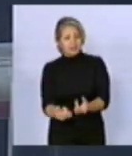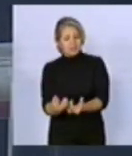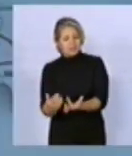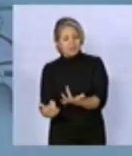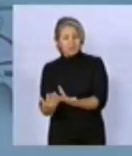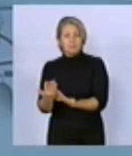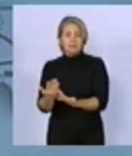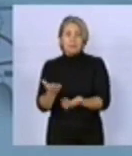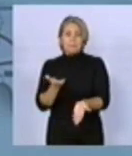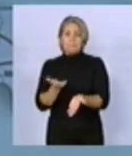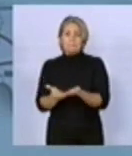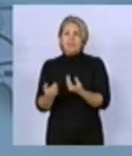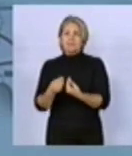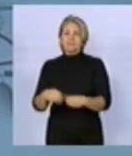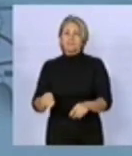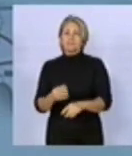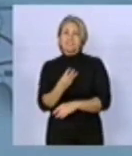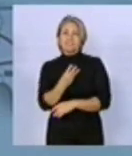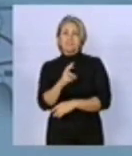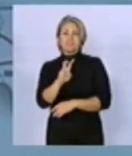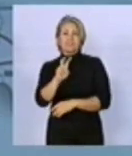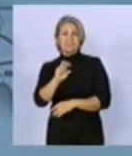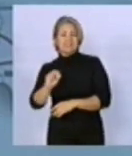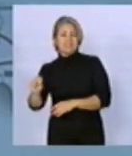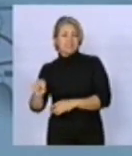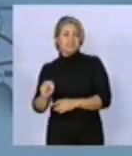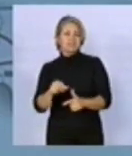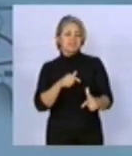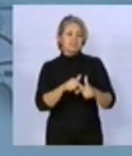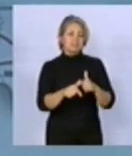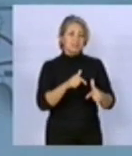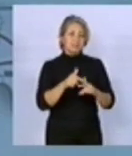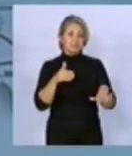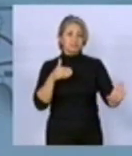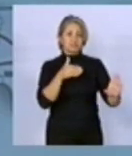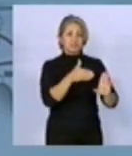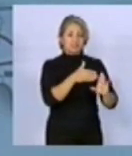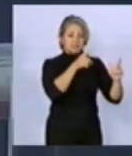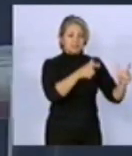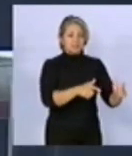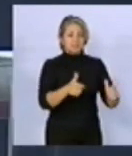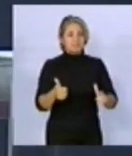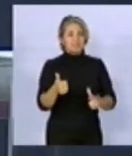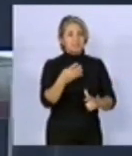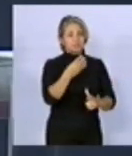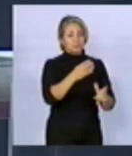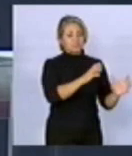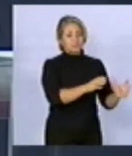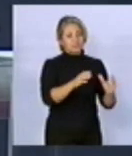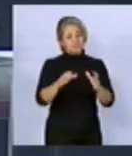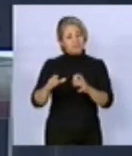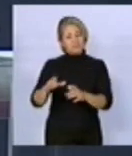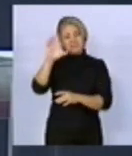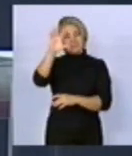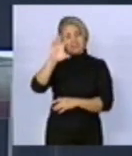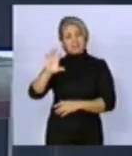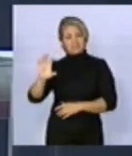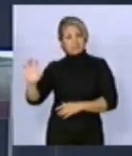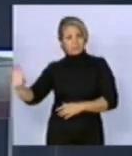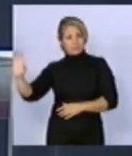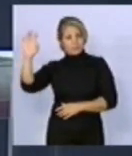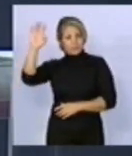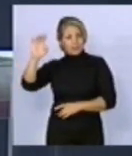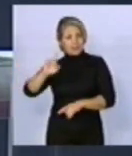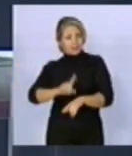perda de aproximadamente 3.500 empregos diretos nas 14 unidades da região nesse período